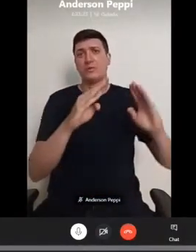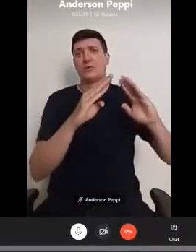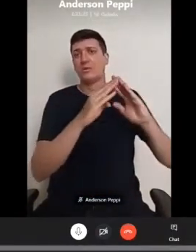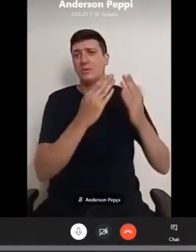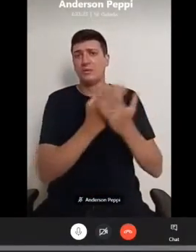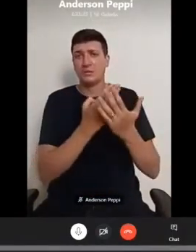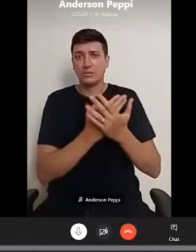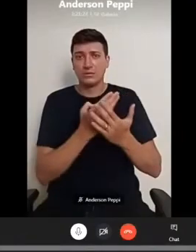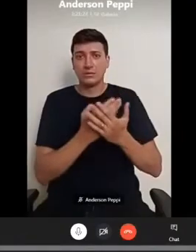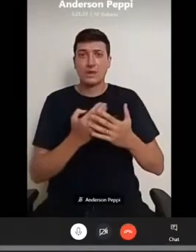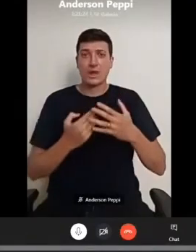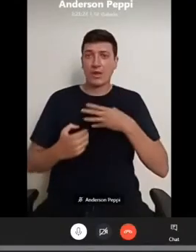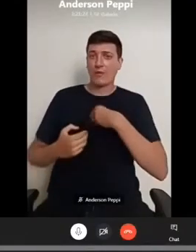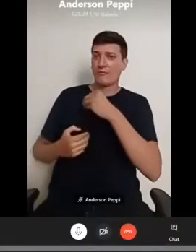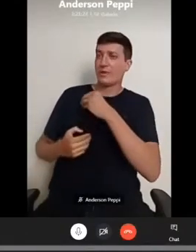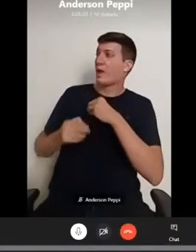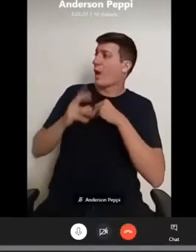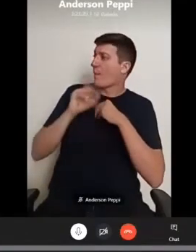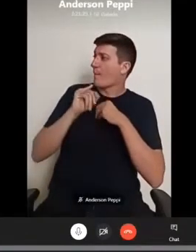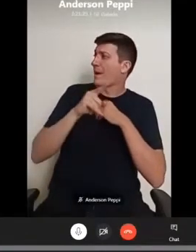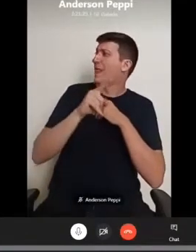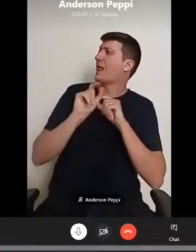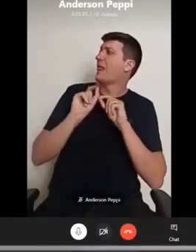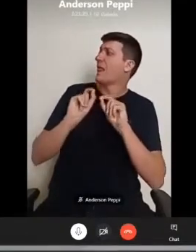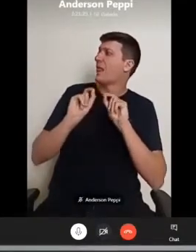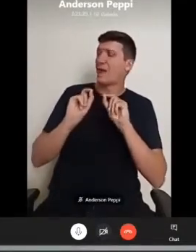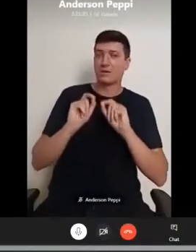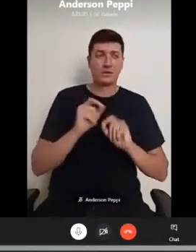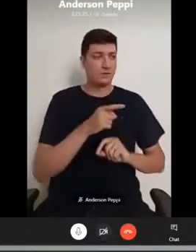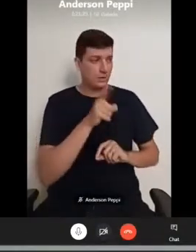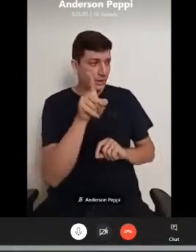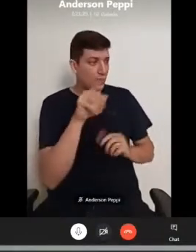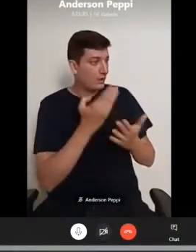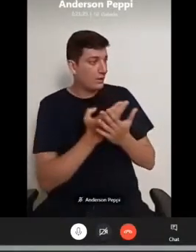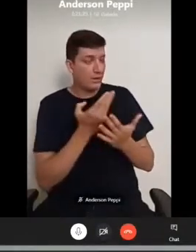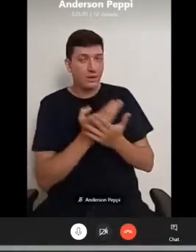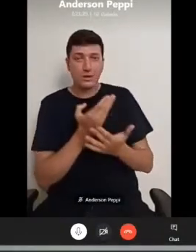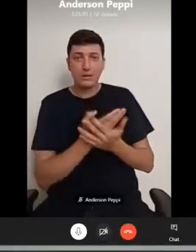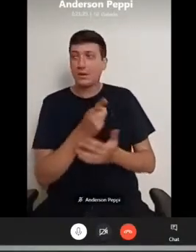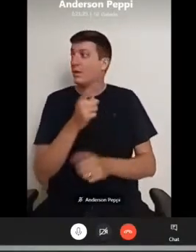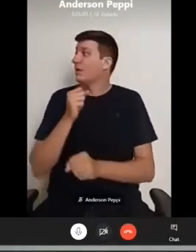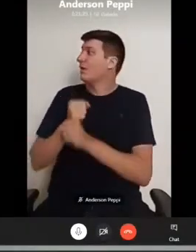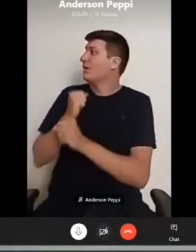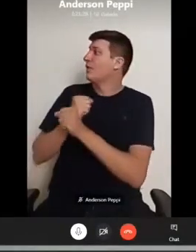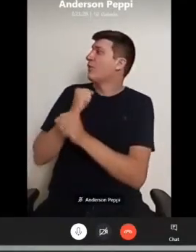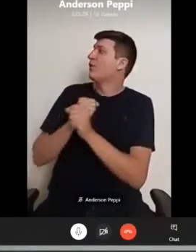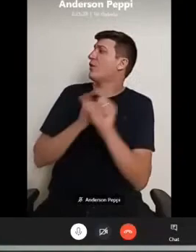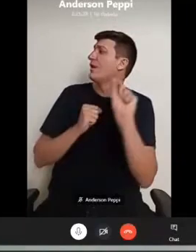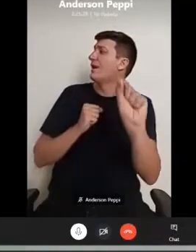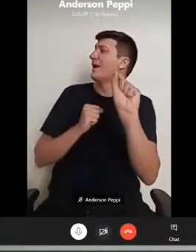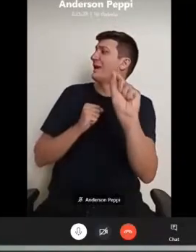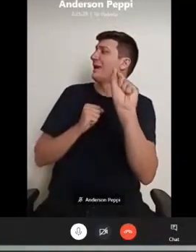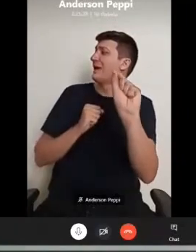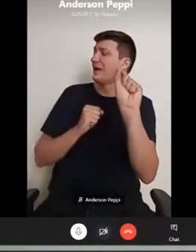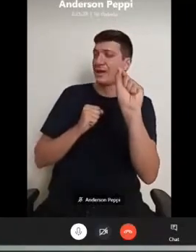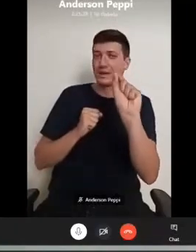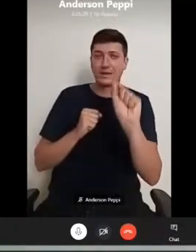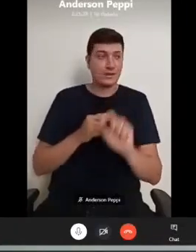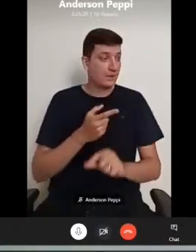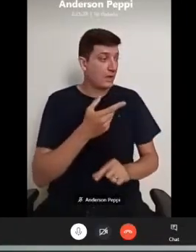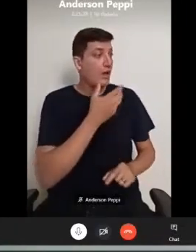é isso? É uma escola. E quem, né, quem fez a escola, pai? Né? São os homens e as mulheres boas que fizeram essa